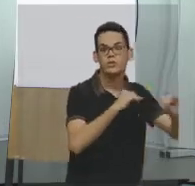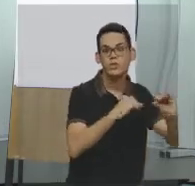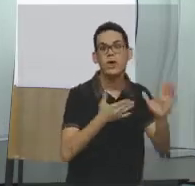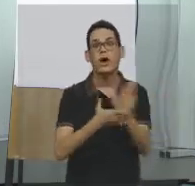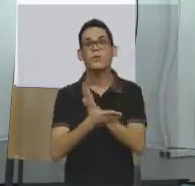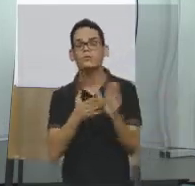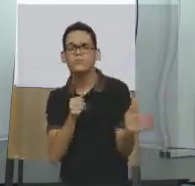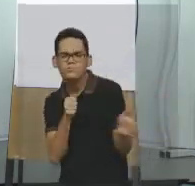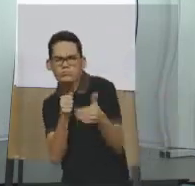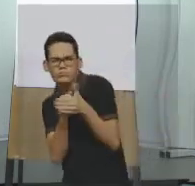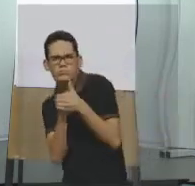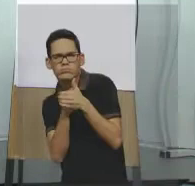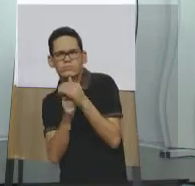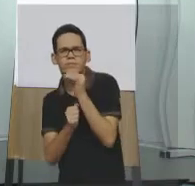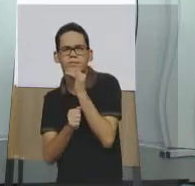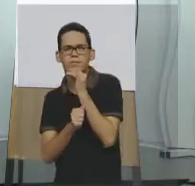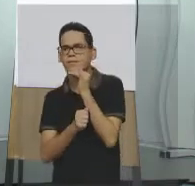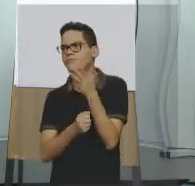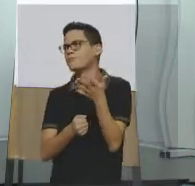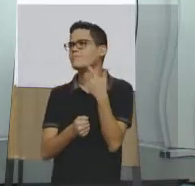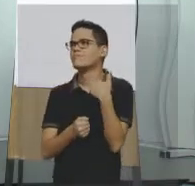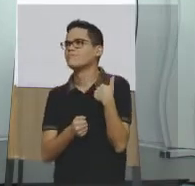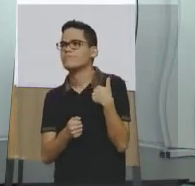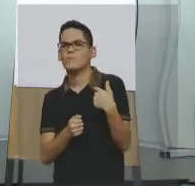regiões que elas achavam que não seriam pegas pelo